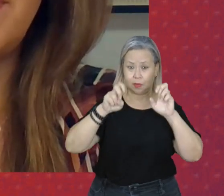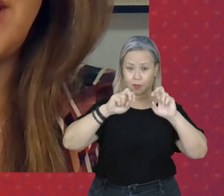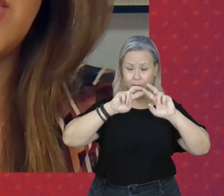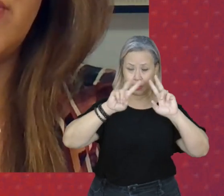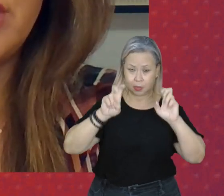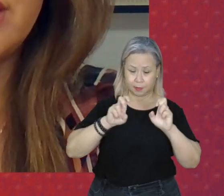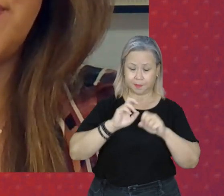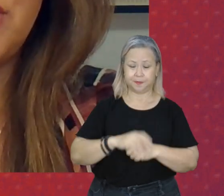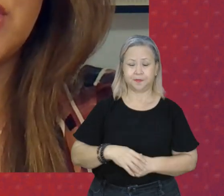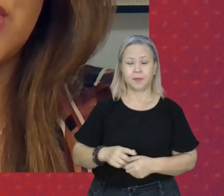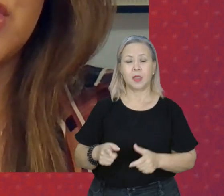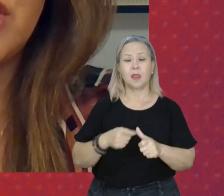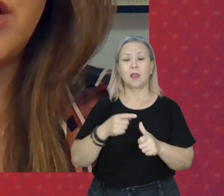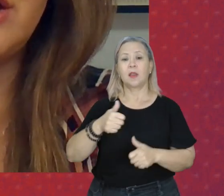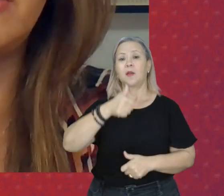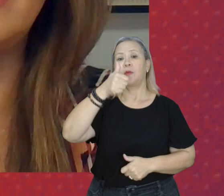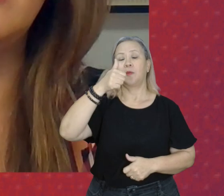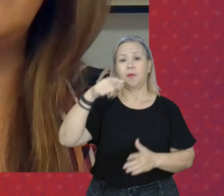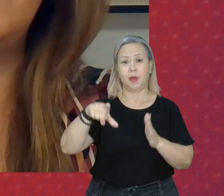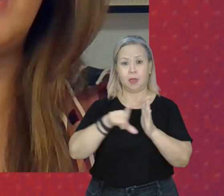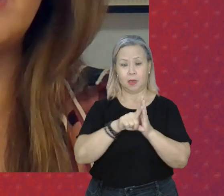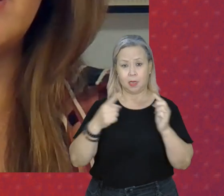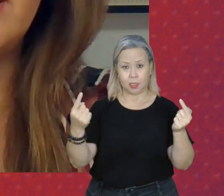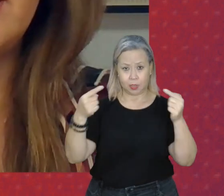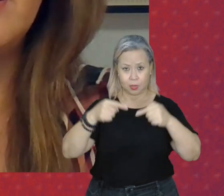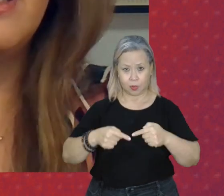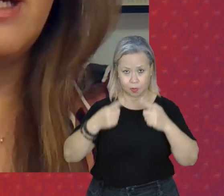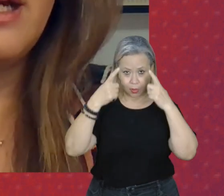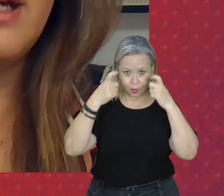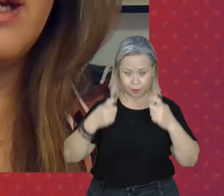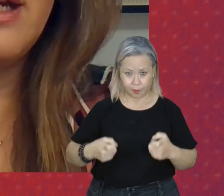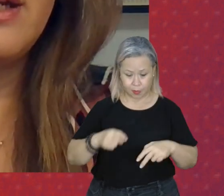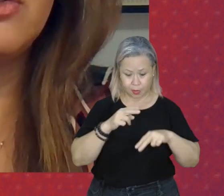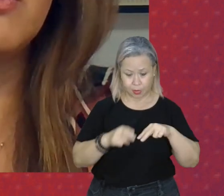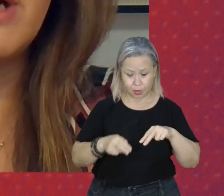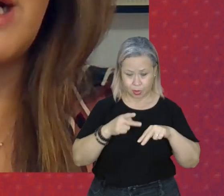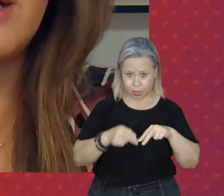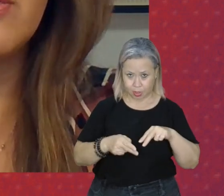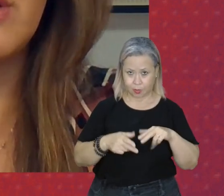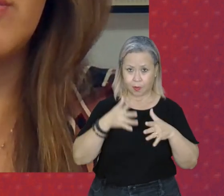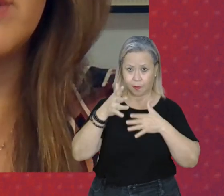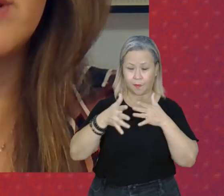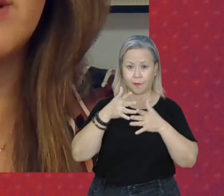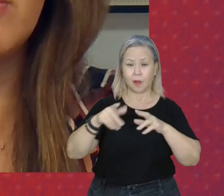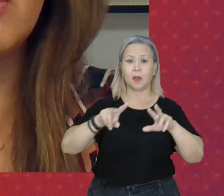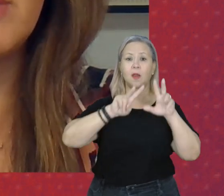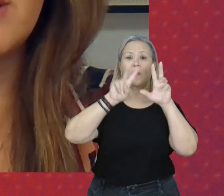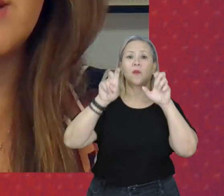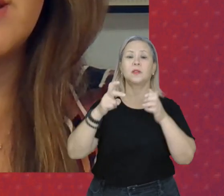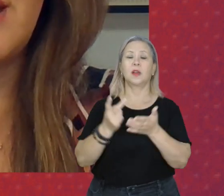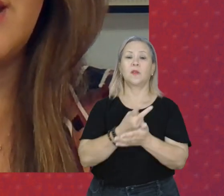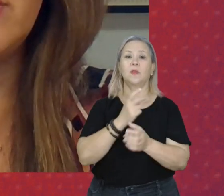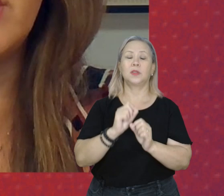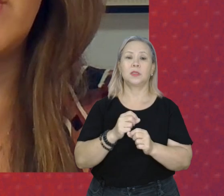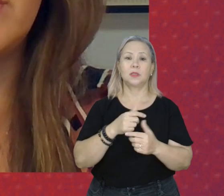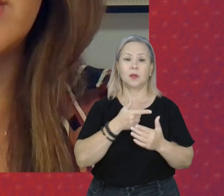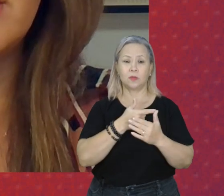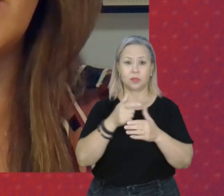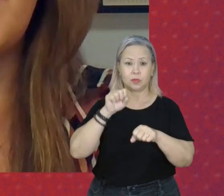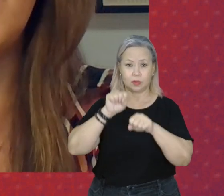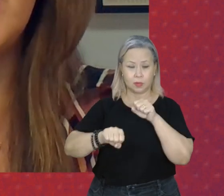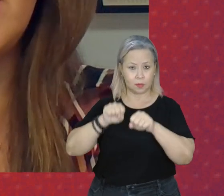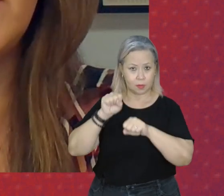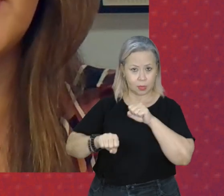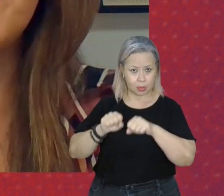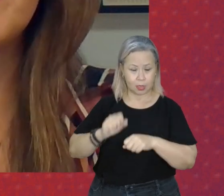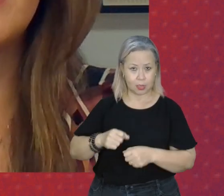lei de combate à violência política de gênero vem ali de um caso que aconteceu, de um assassinato que